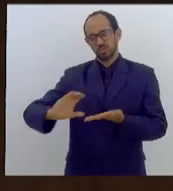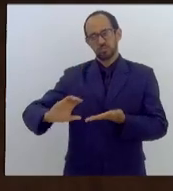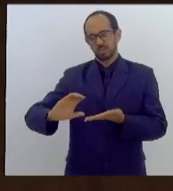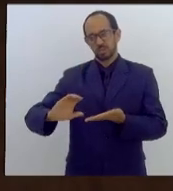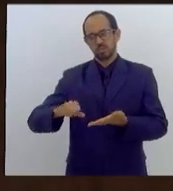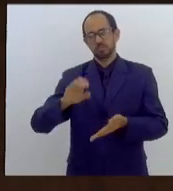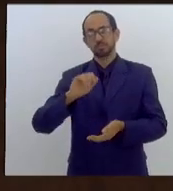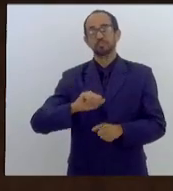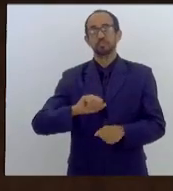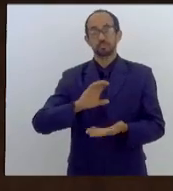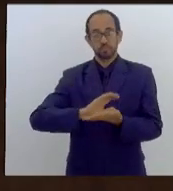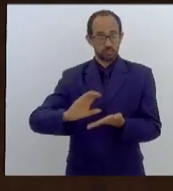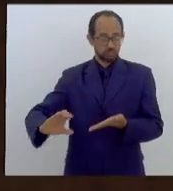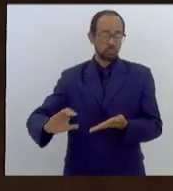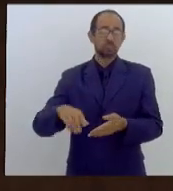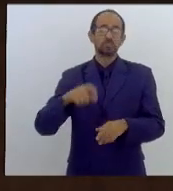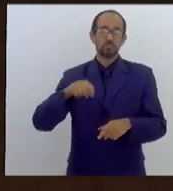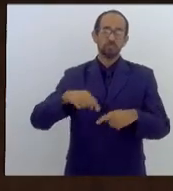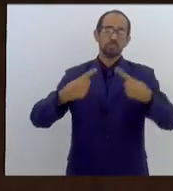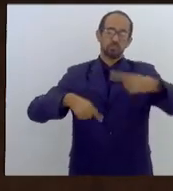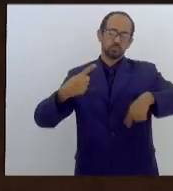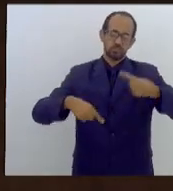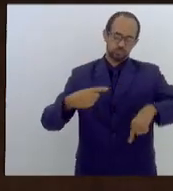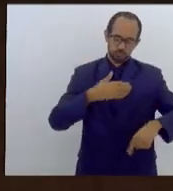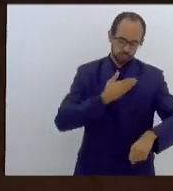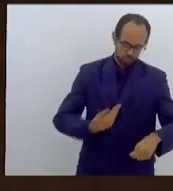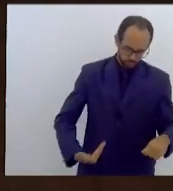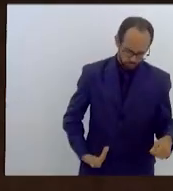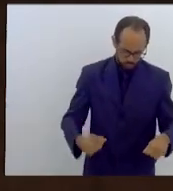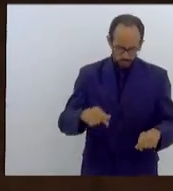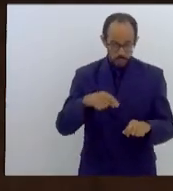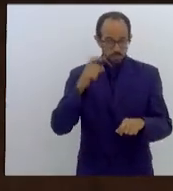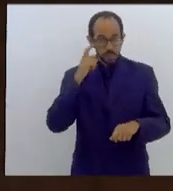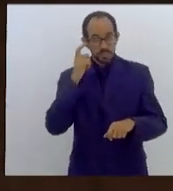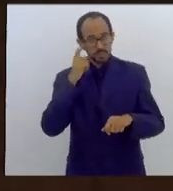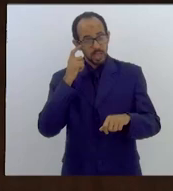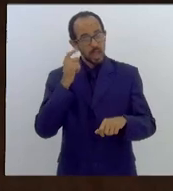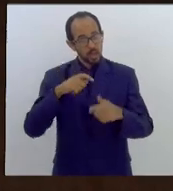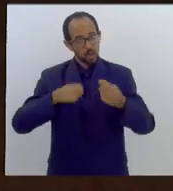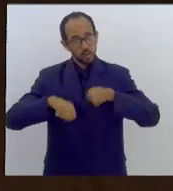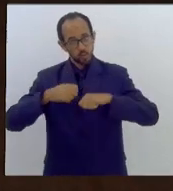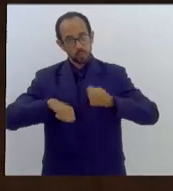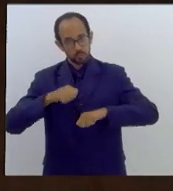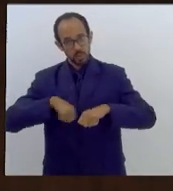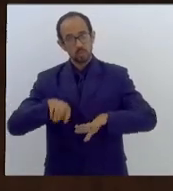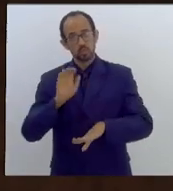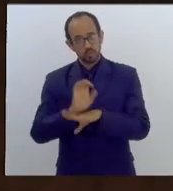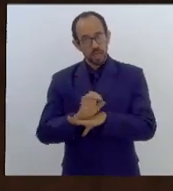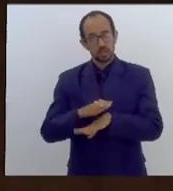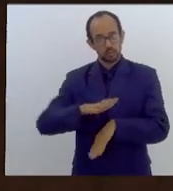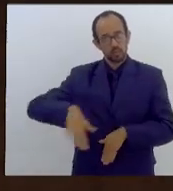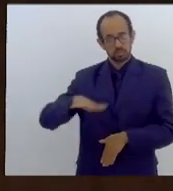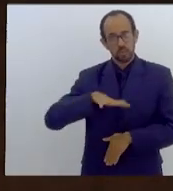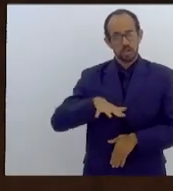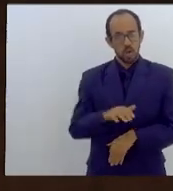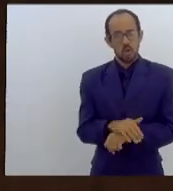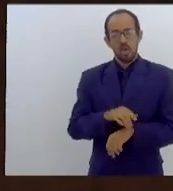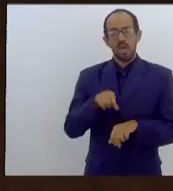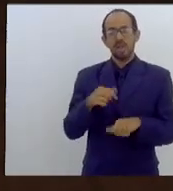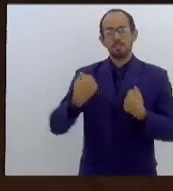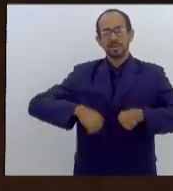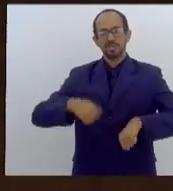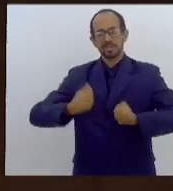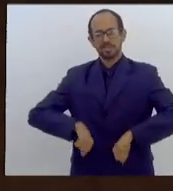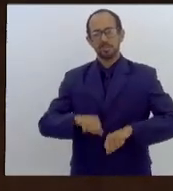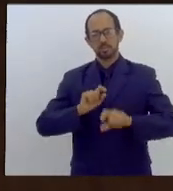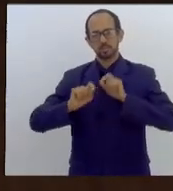para investimento se vem de políticas públicas, se vem de pensar a economia do Estado como um todo. Então, é preciso que traga para nós aqui